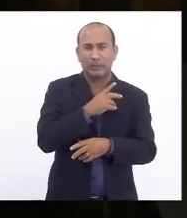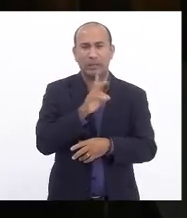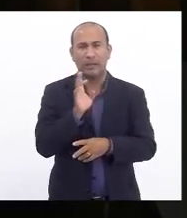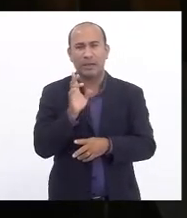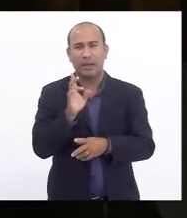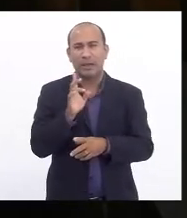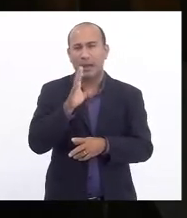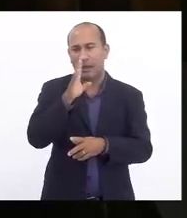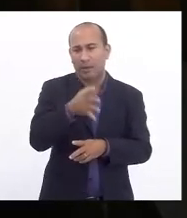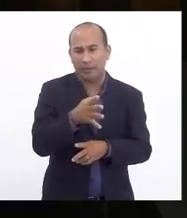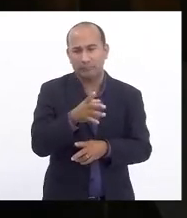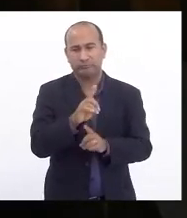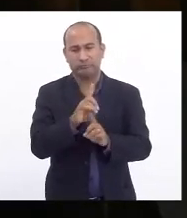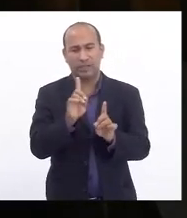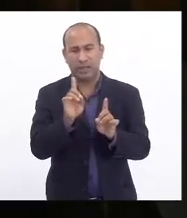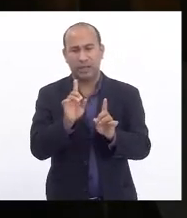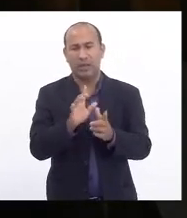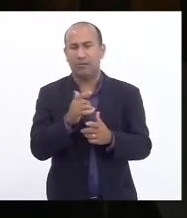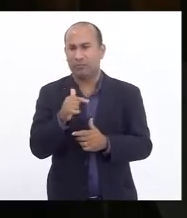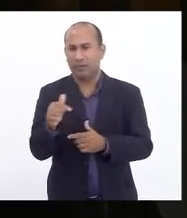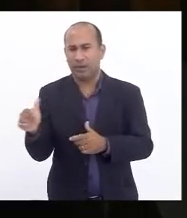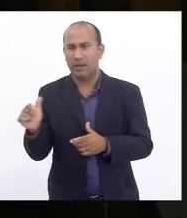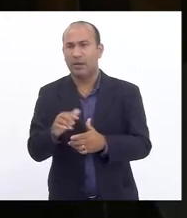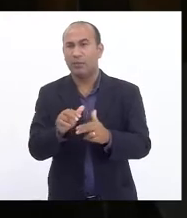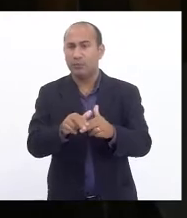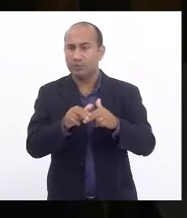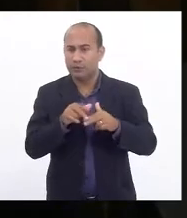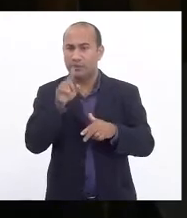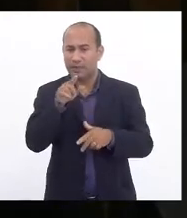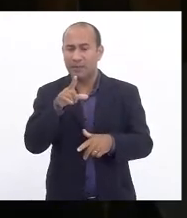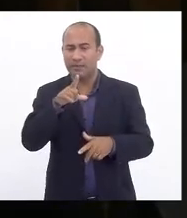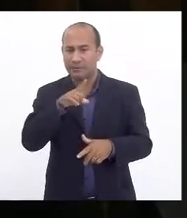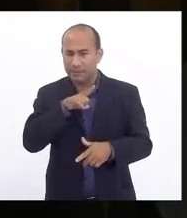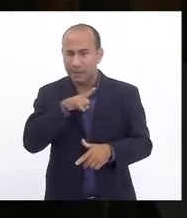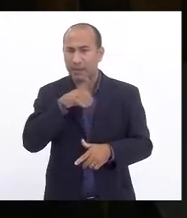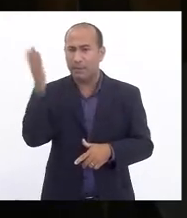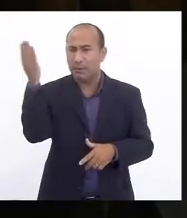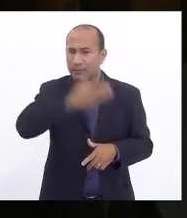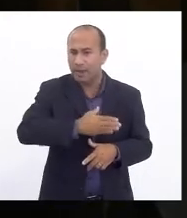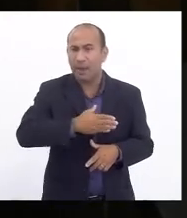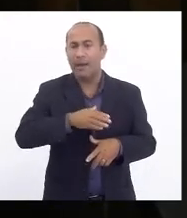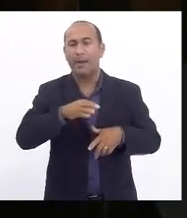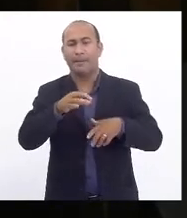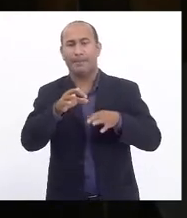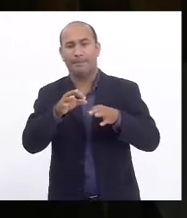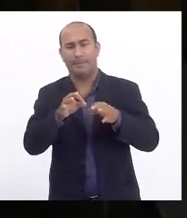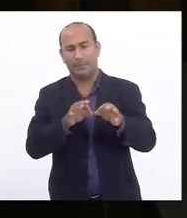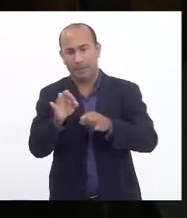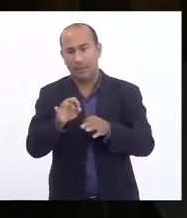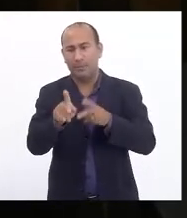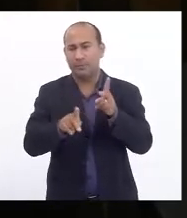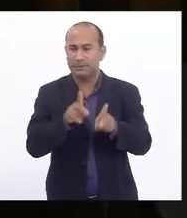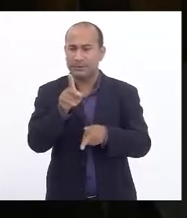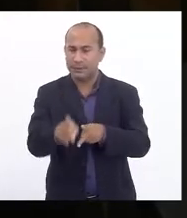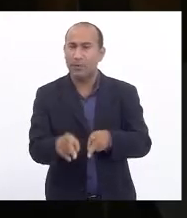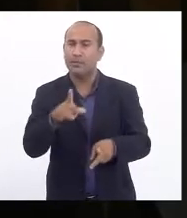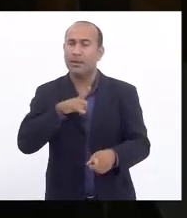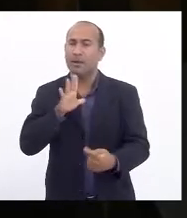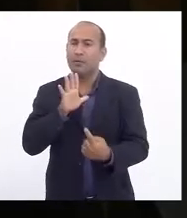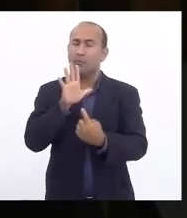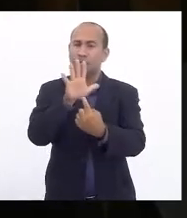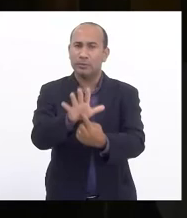que vai rolar em meados só porque ninguém ameaça quando você tem que prestar serviço para a população e tem que mostrar